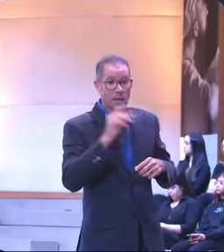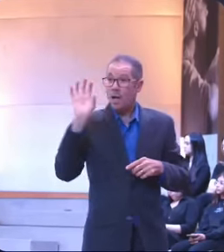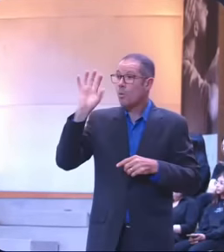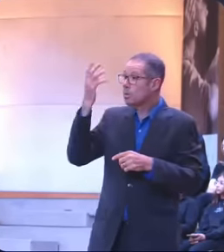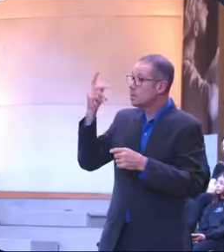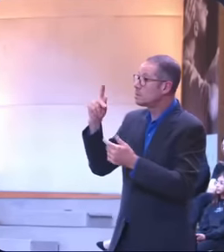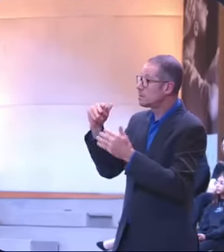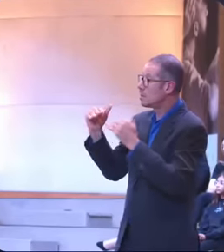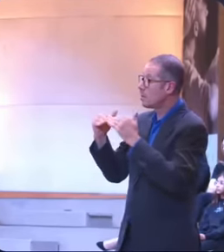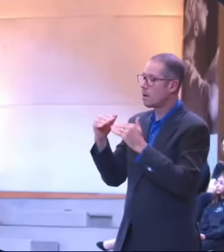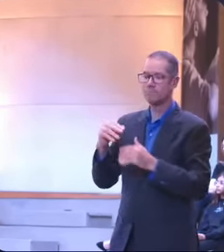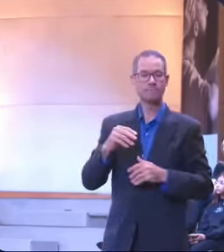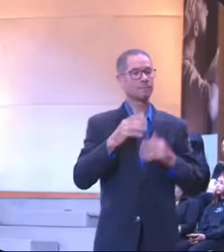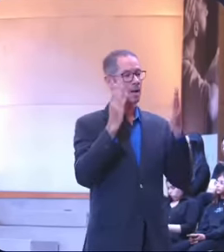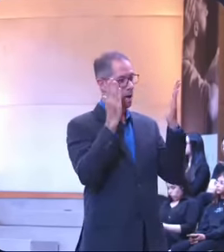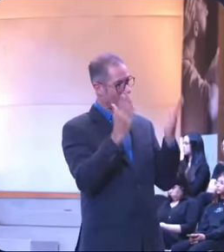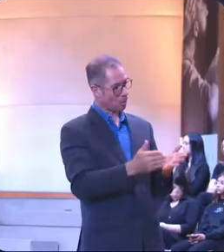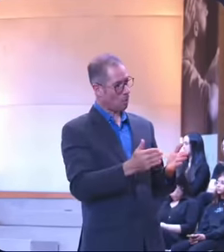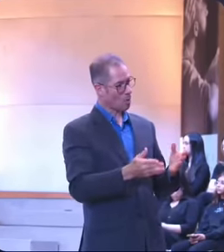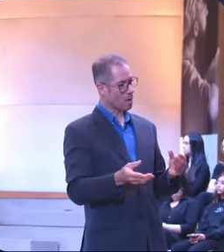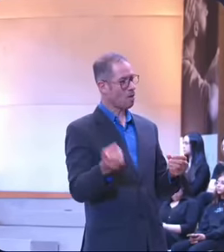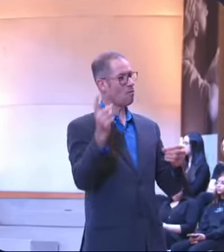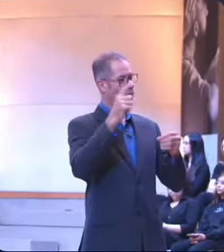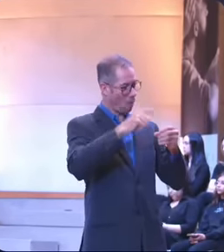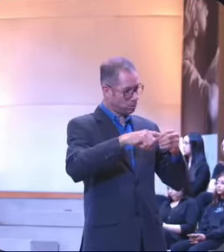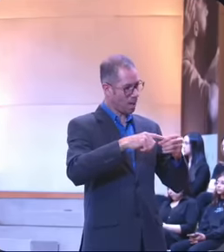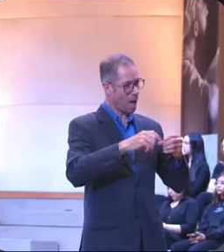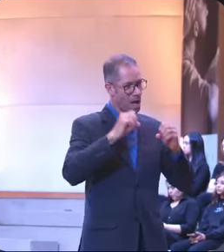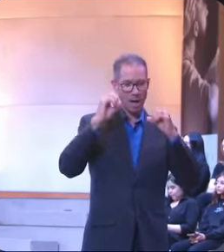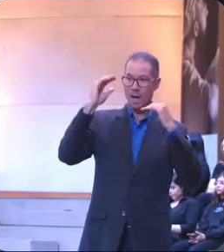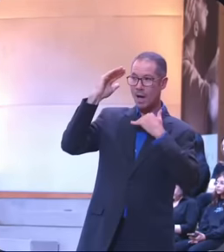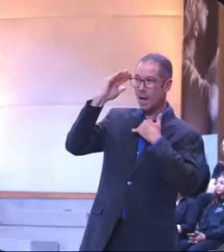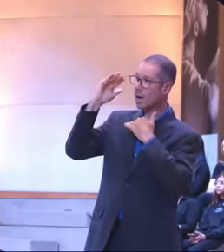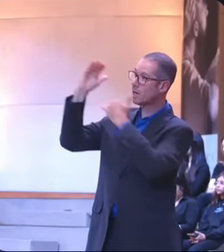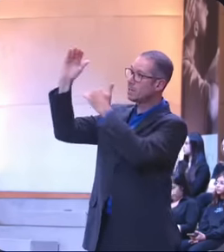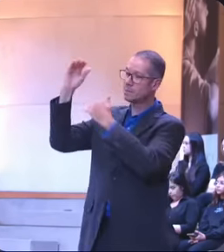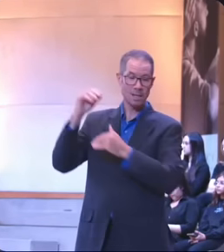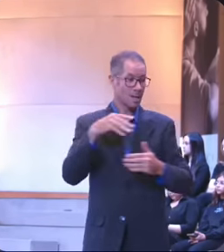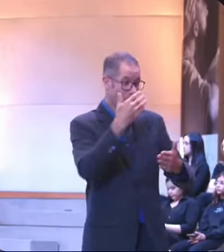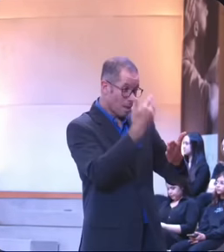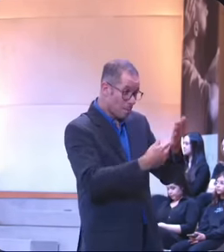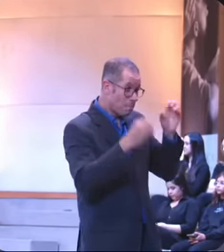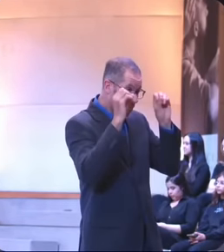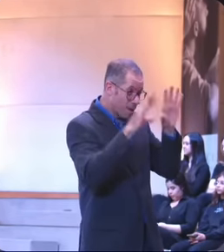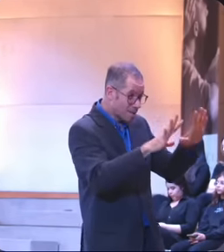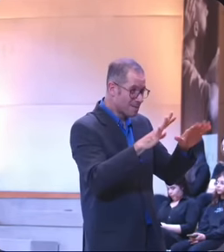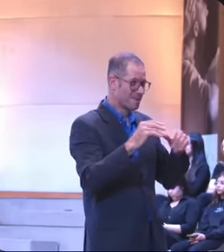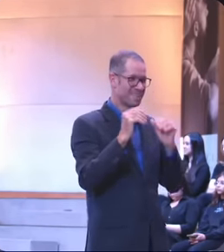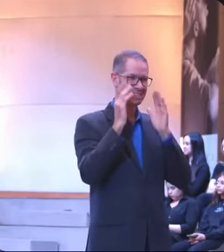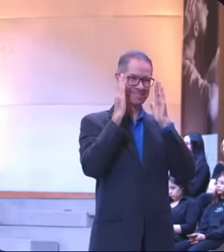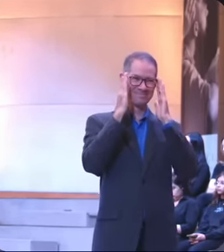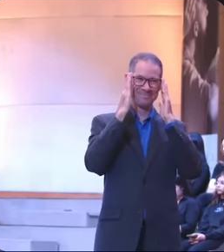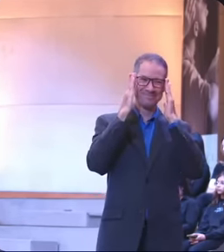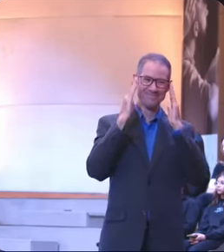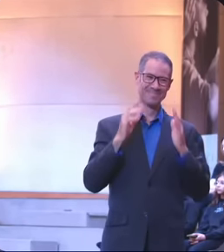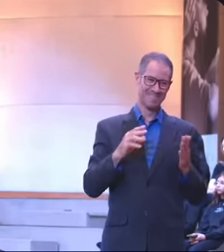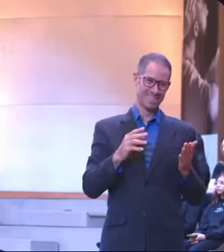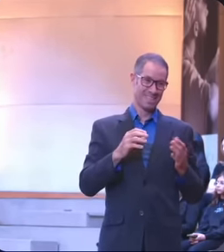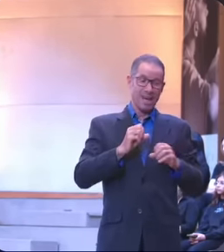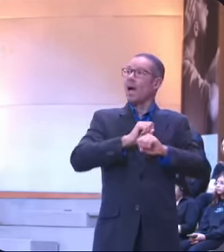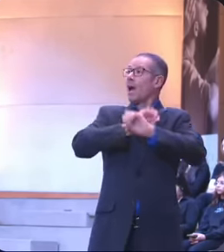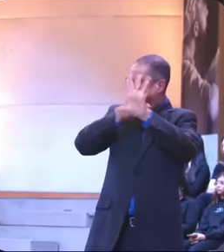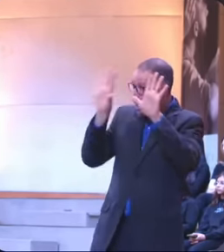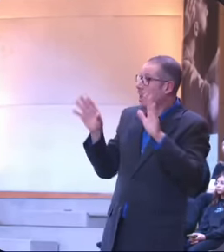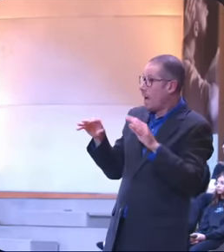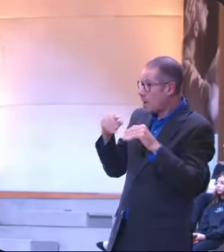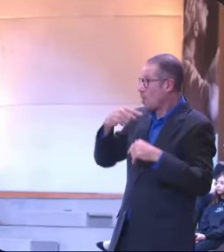Aconteceu. Então ele dizia assim: agora você tem que voltar para agradecer, senão você perde a bênção. Ele dizia: claro, eu